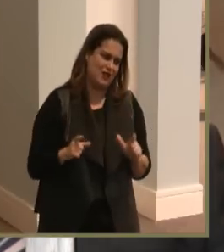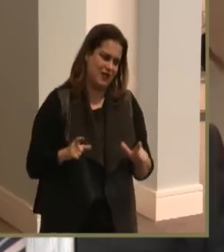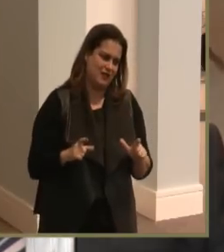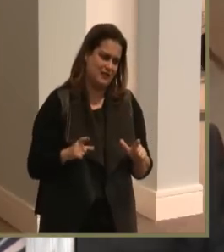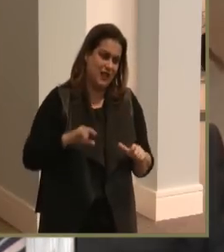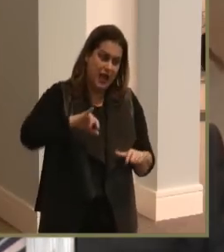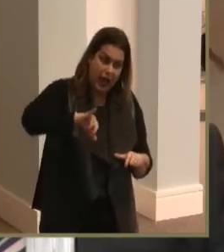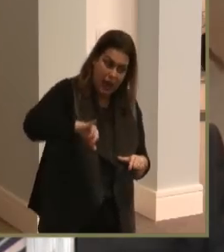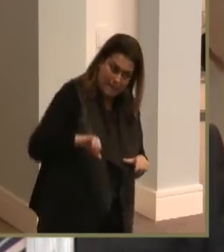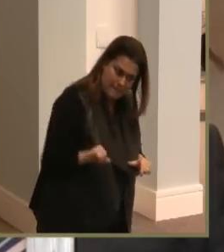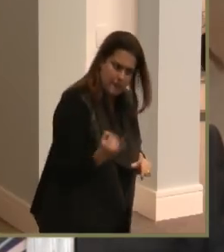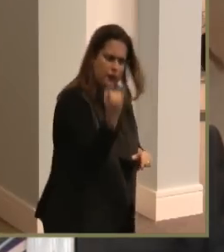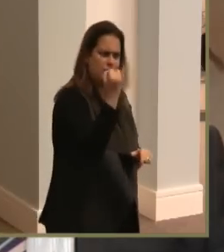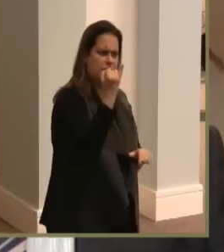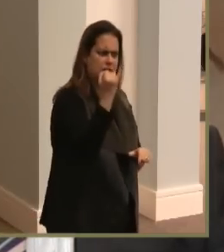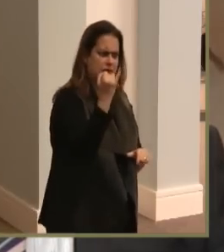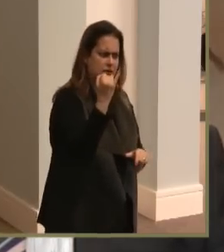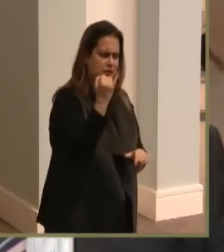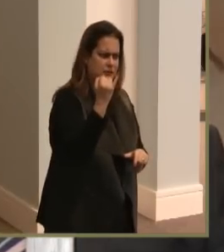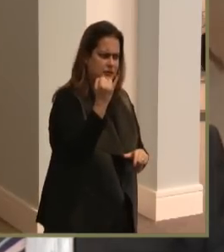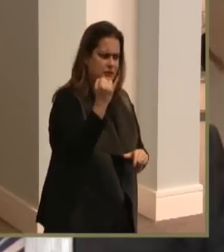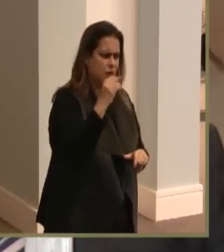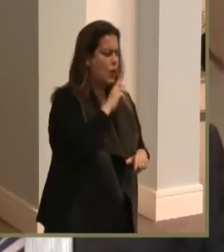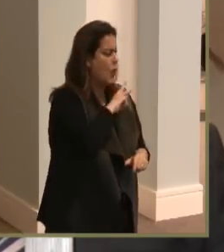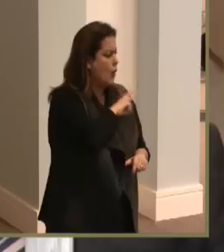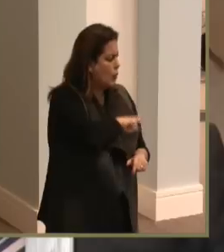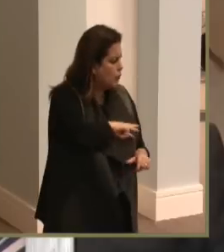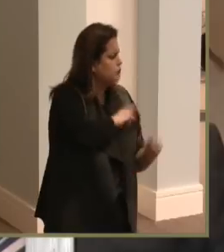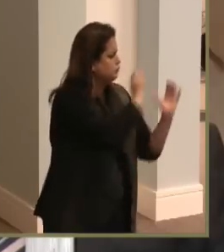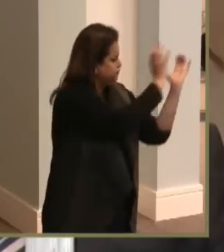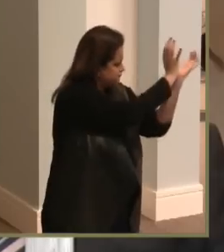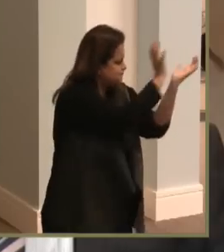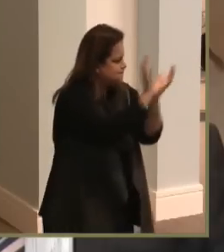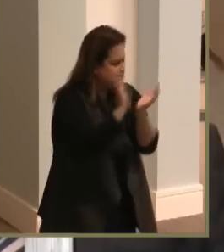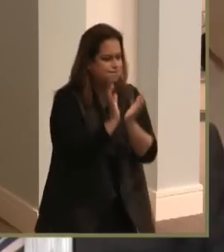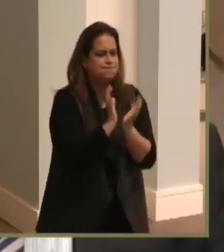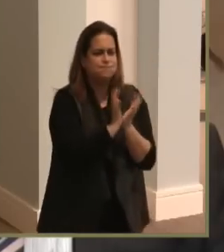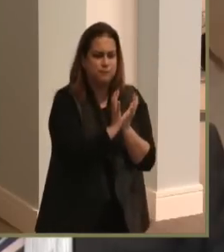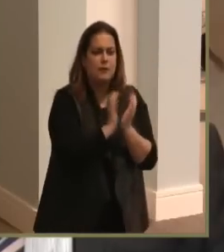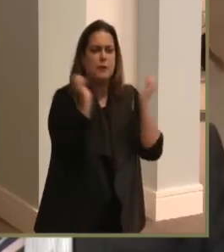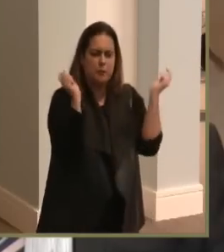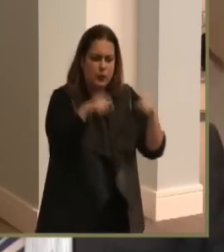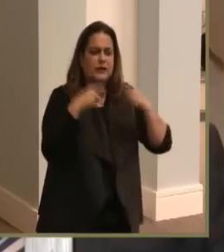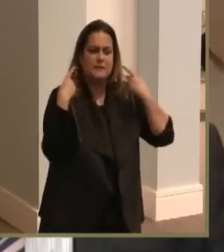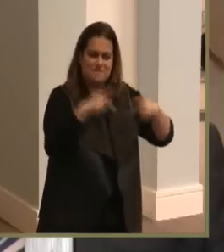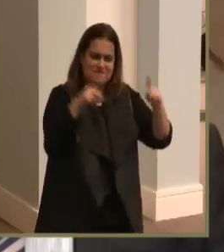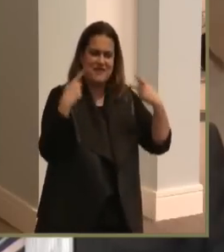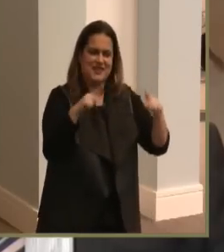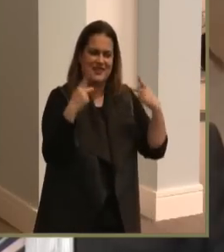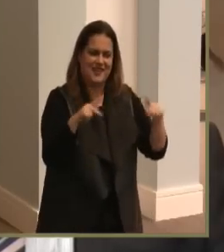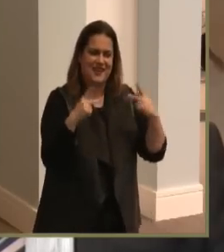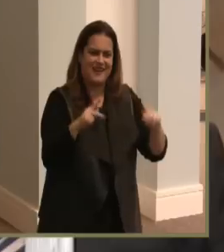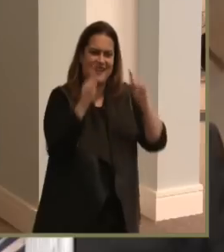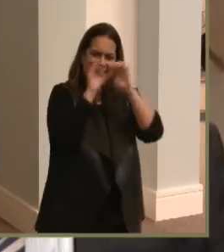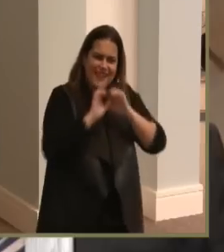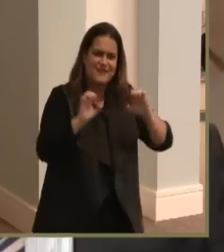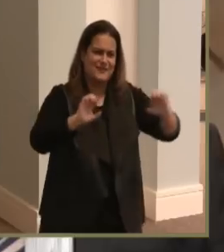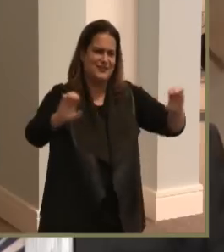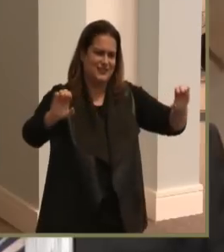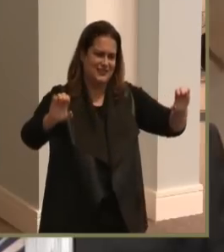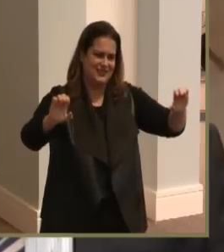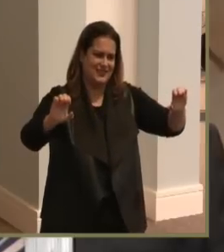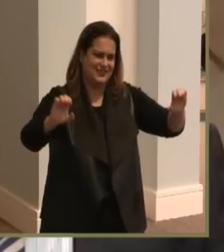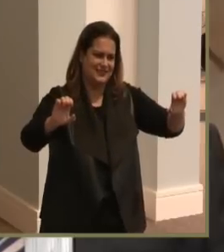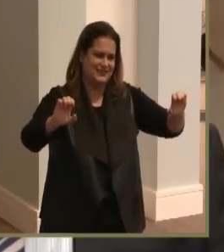as oportunidades, os ministérios que nós temos para poder pregar o Evangelho, para evangelizarmos,